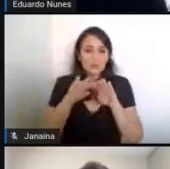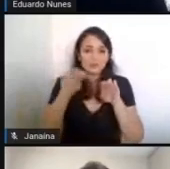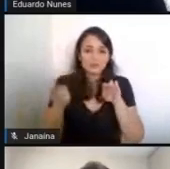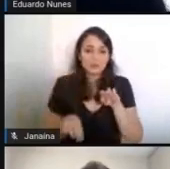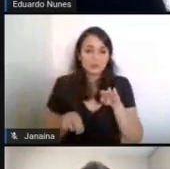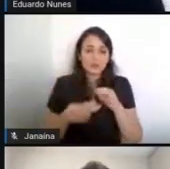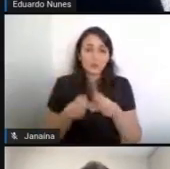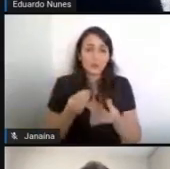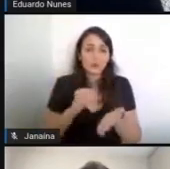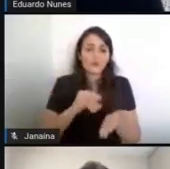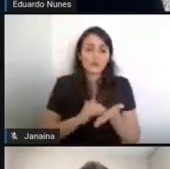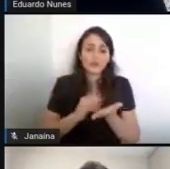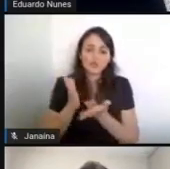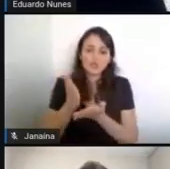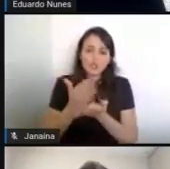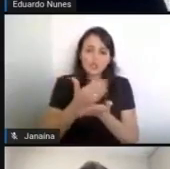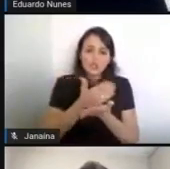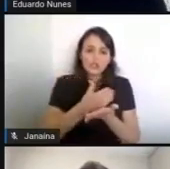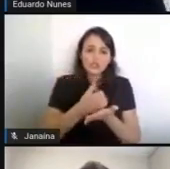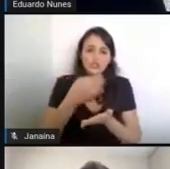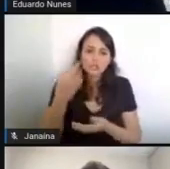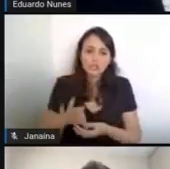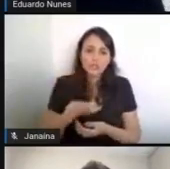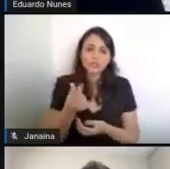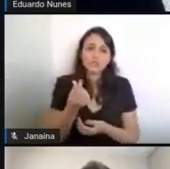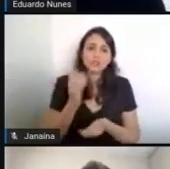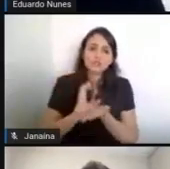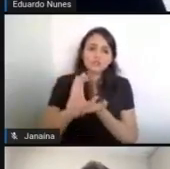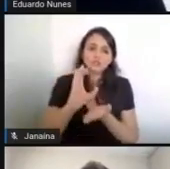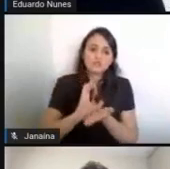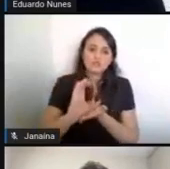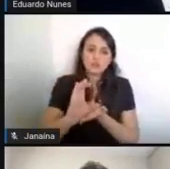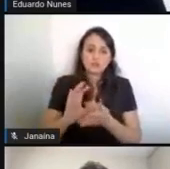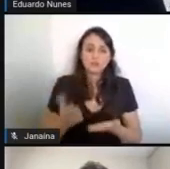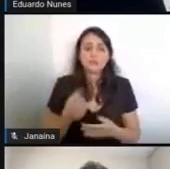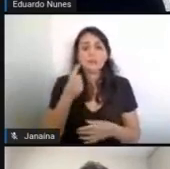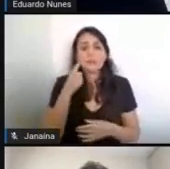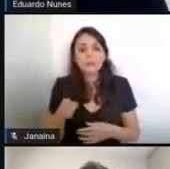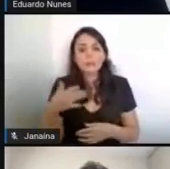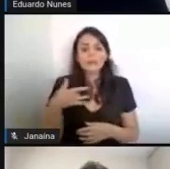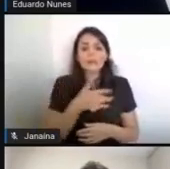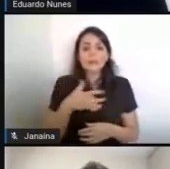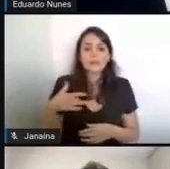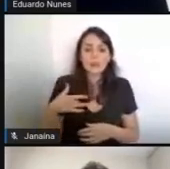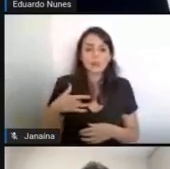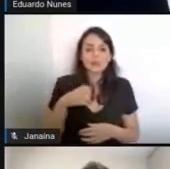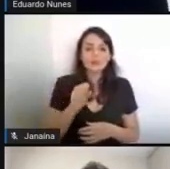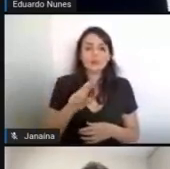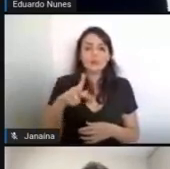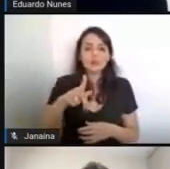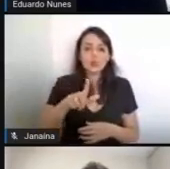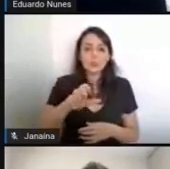de recursos. Pode passar. E aí, quando a gente olha para os leitos de UTI da saúde suplementar, a gente vê até cores mais